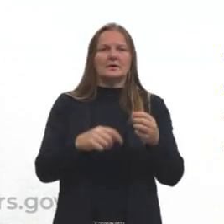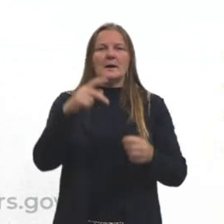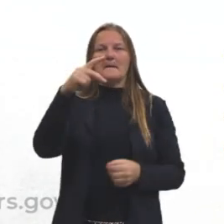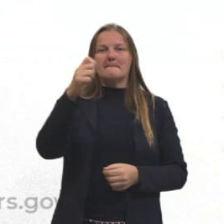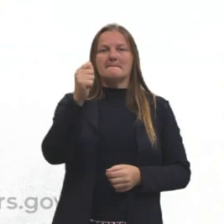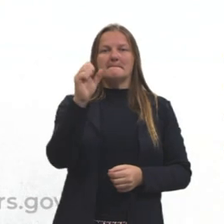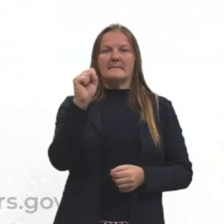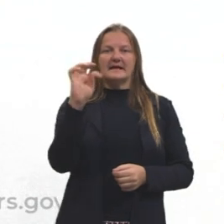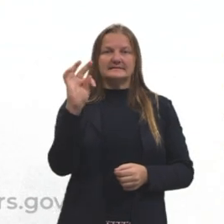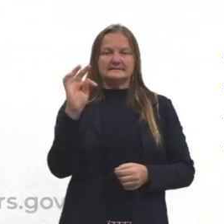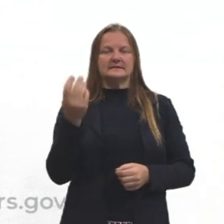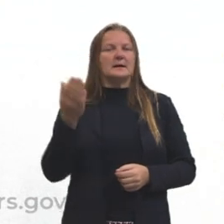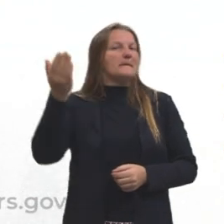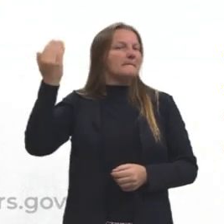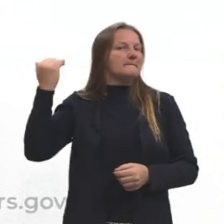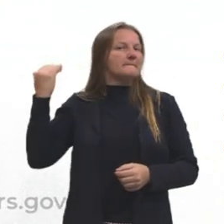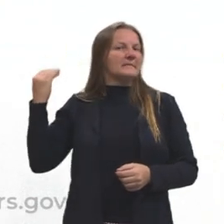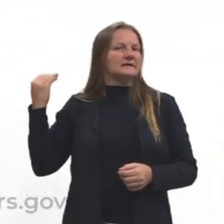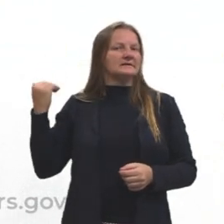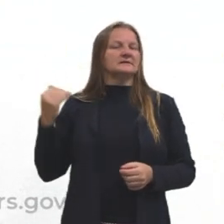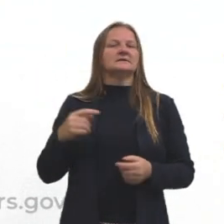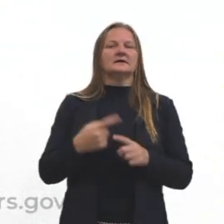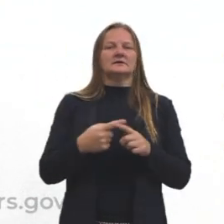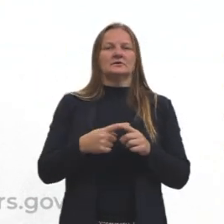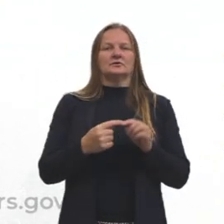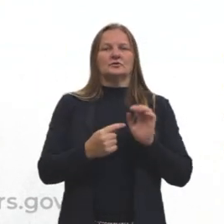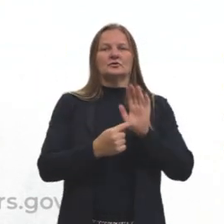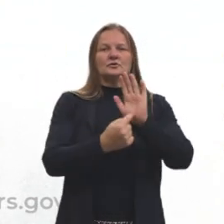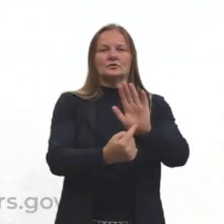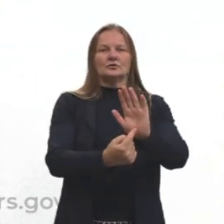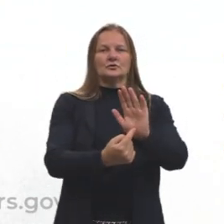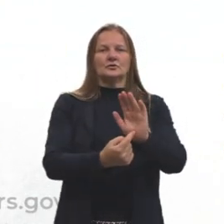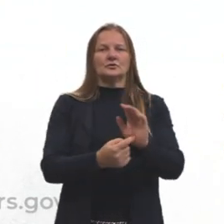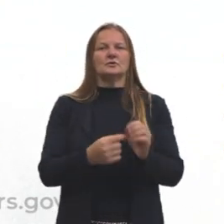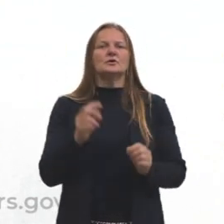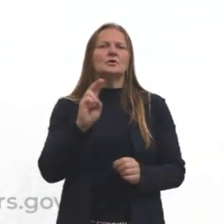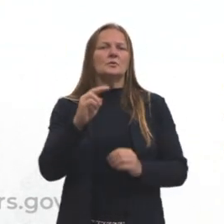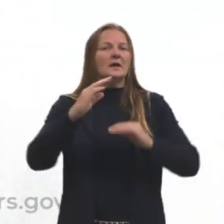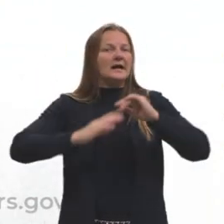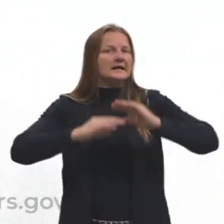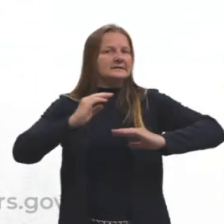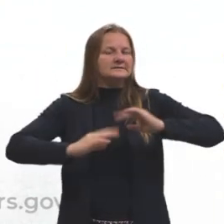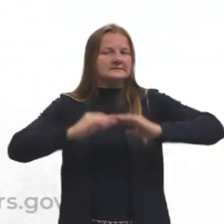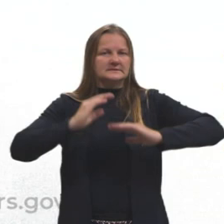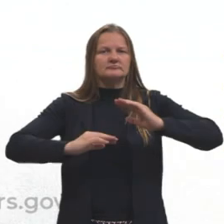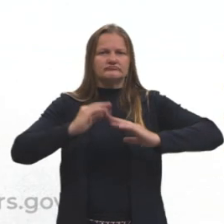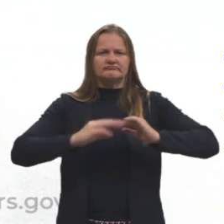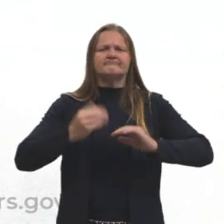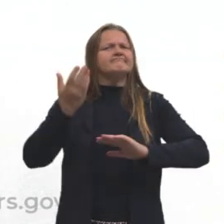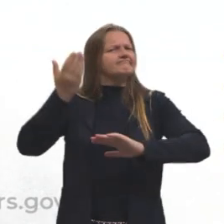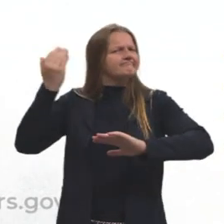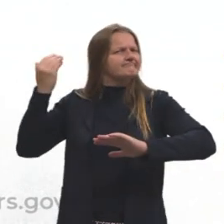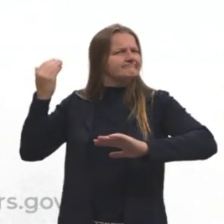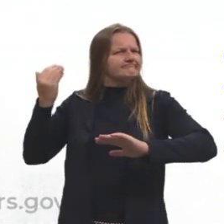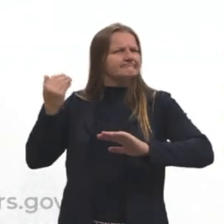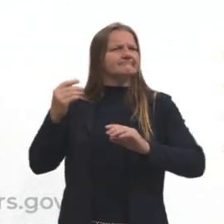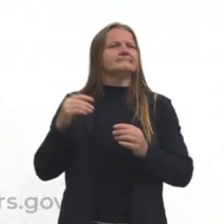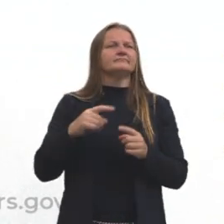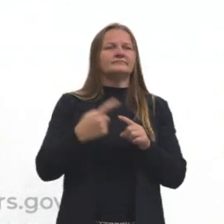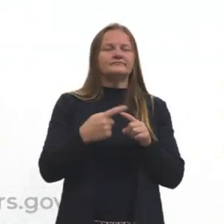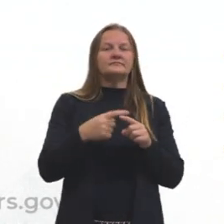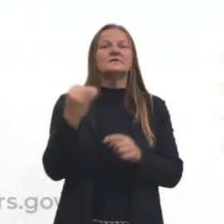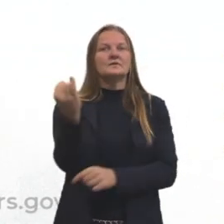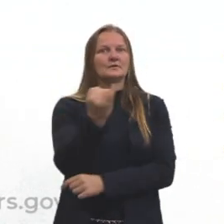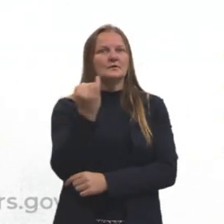pasto o passado que indica como o nome diz algumas ações relacionadas ao passado e